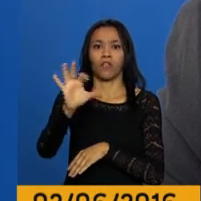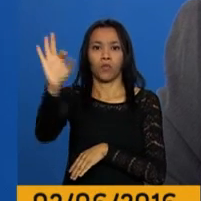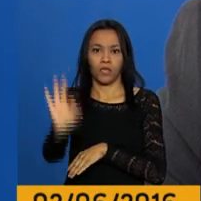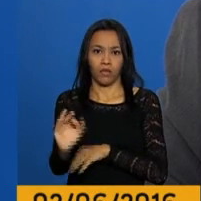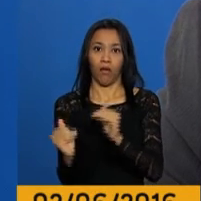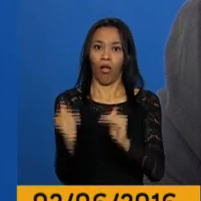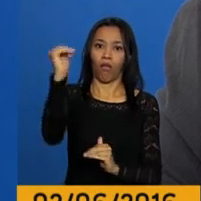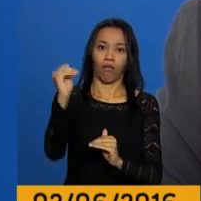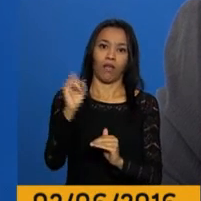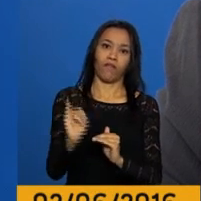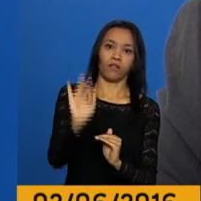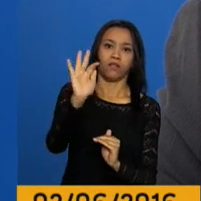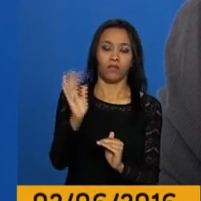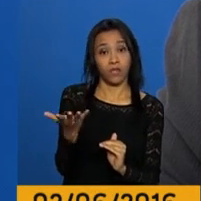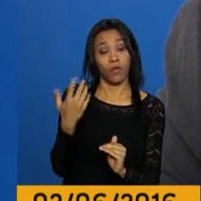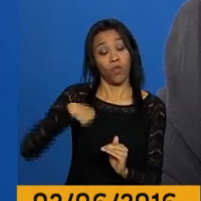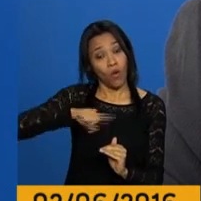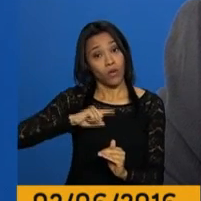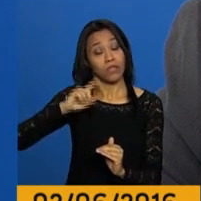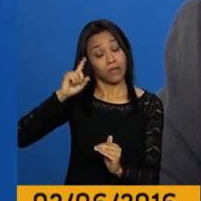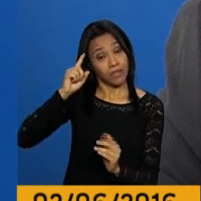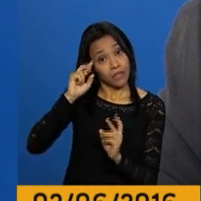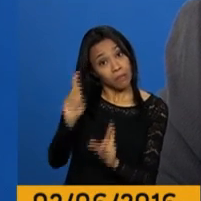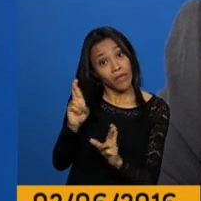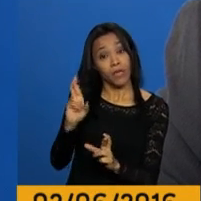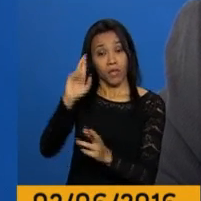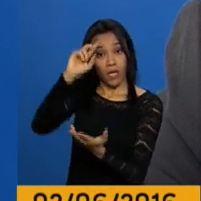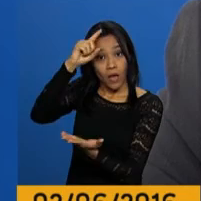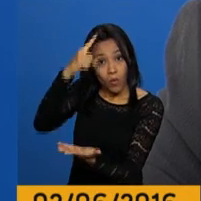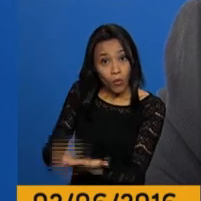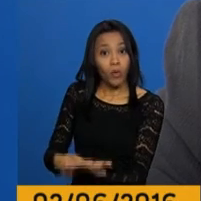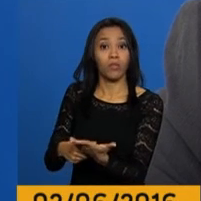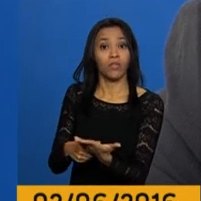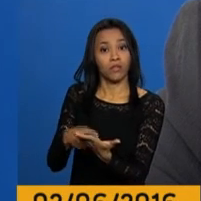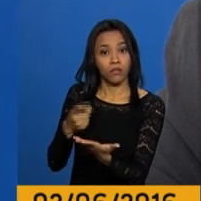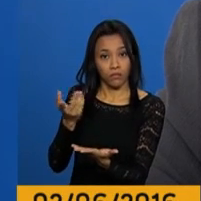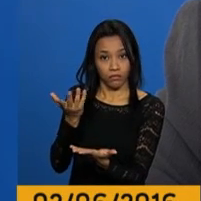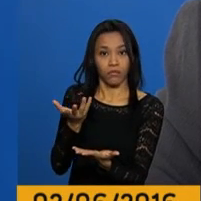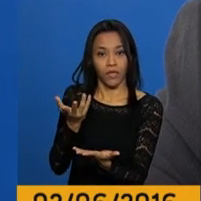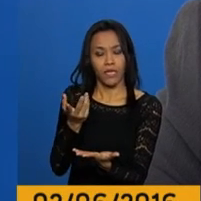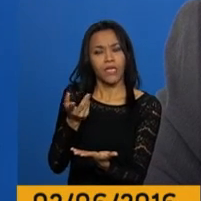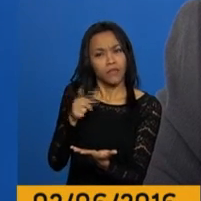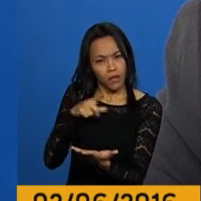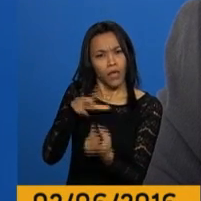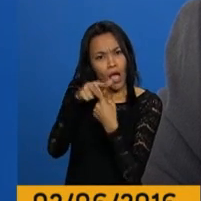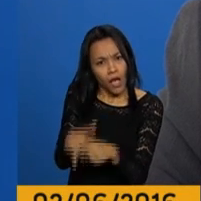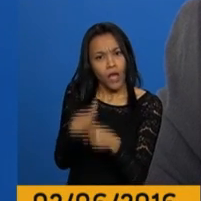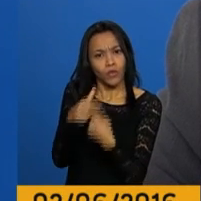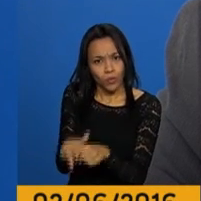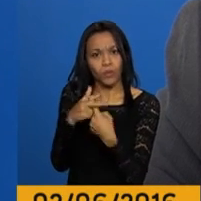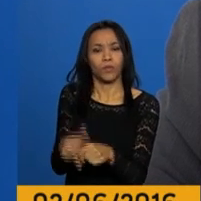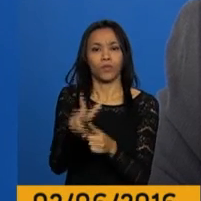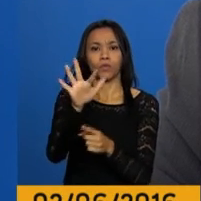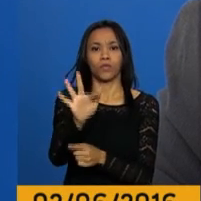nosso entendimento é de que a aprovação desses acordos está em linha com o esforço de ajuste fiscal, está